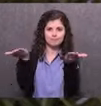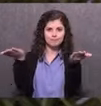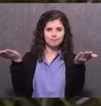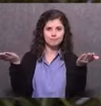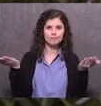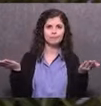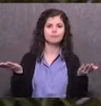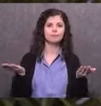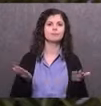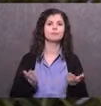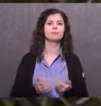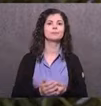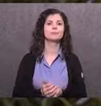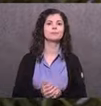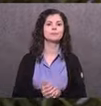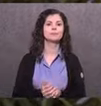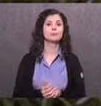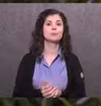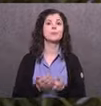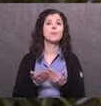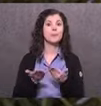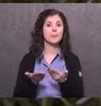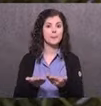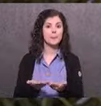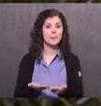salvação.